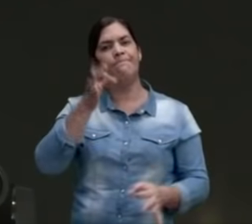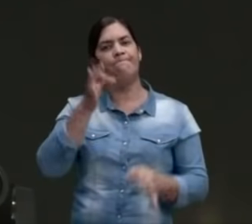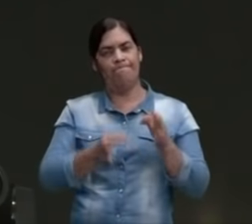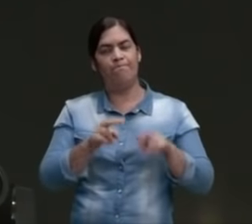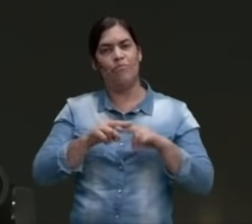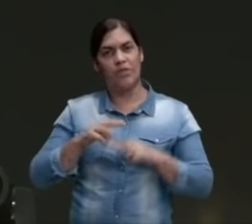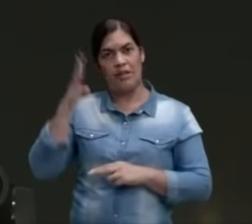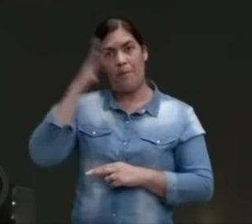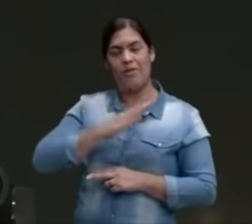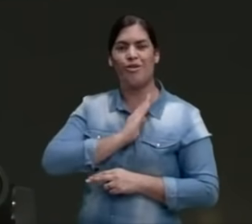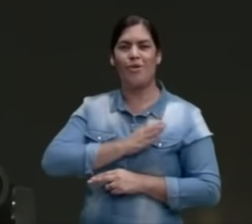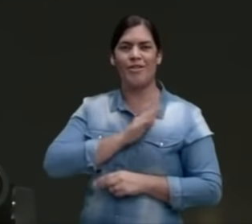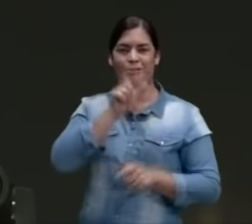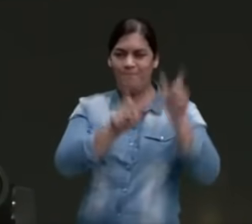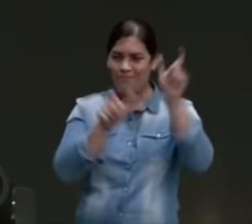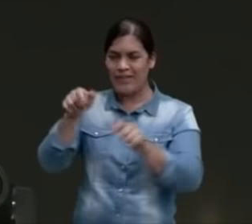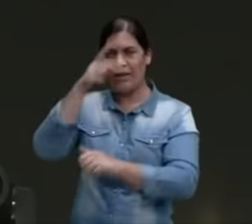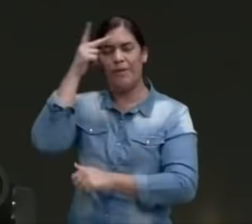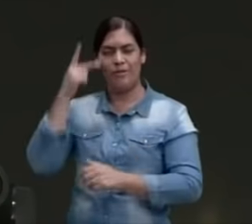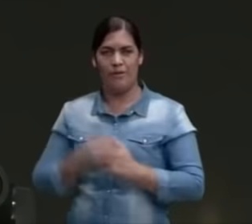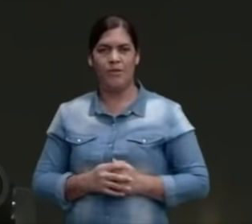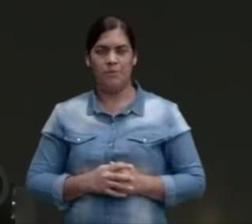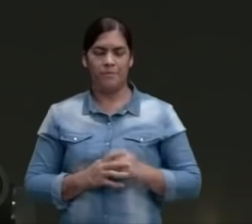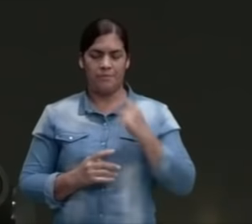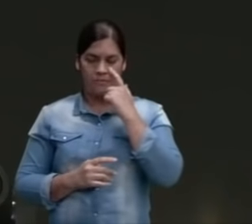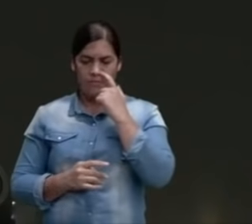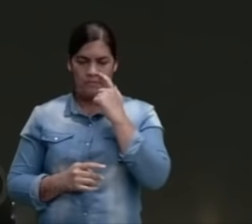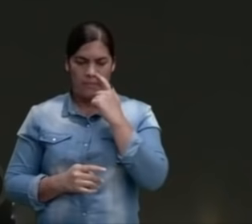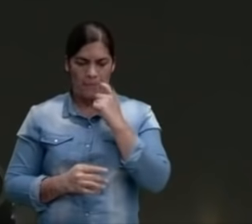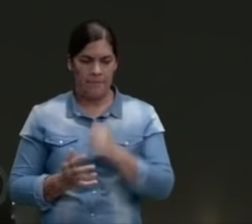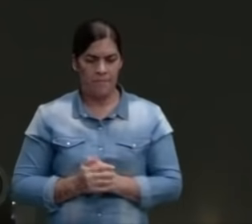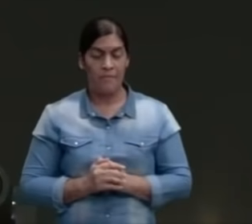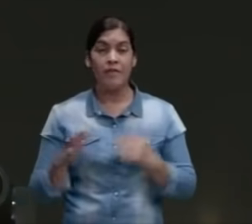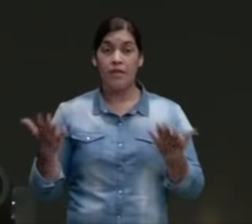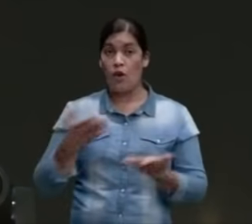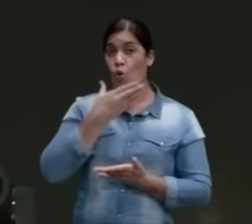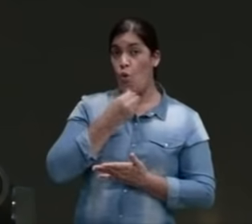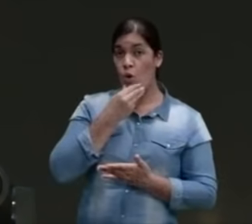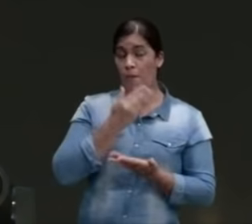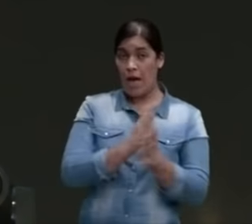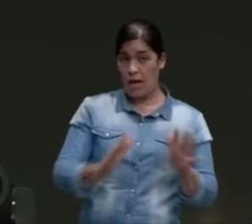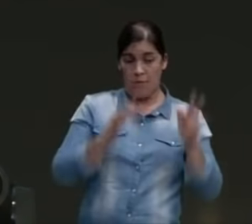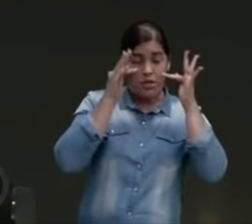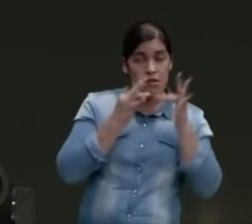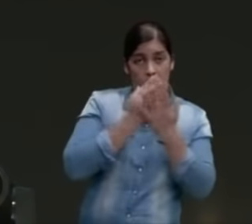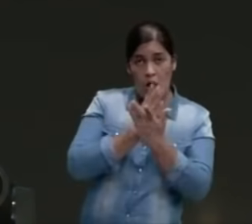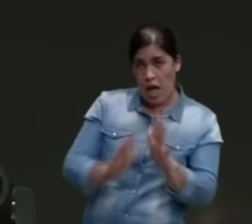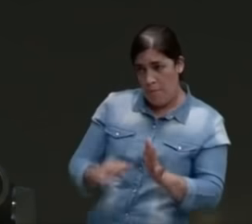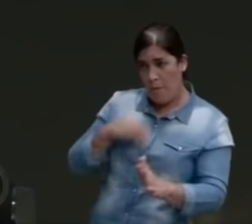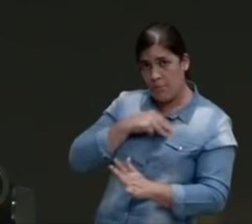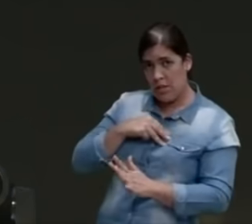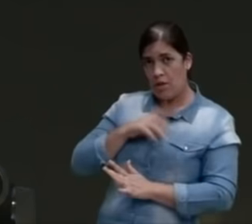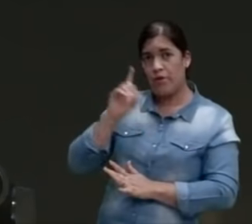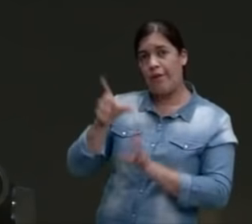da maldade do coração das pessoas. Então, esses homens, quando eles terminaram o trabalho deles, Deus permitiu que eles fossem